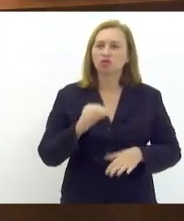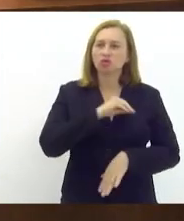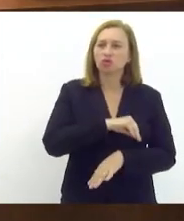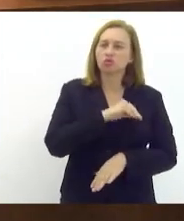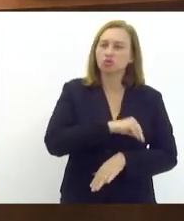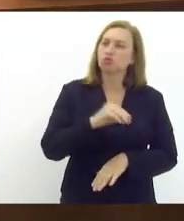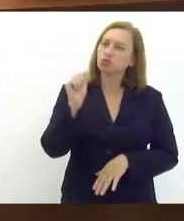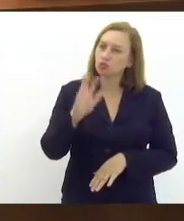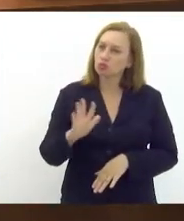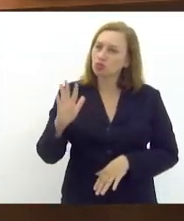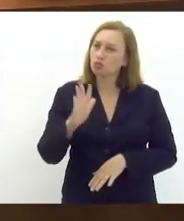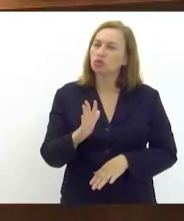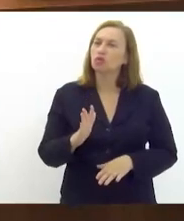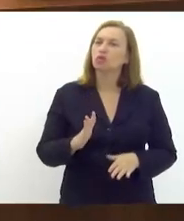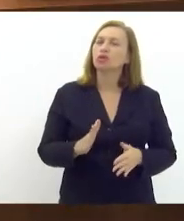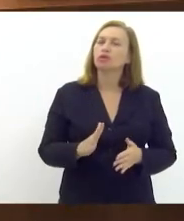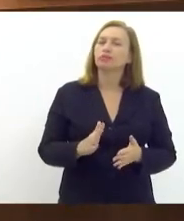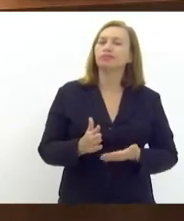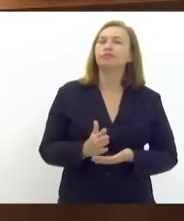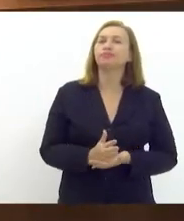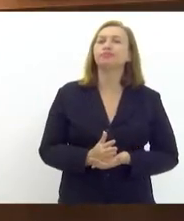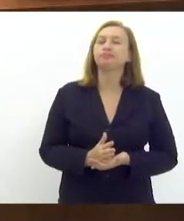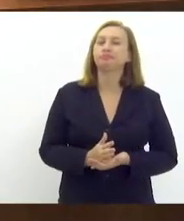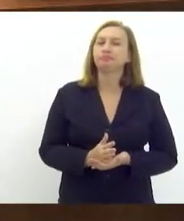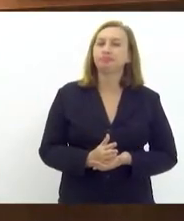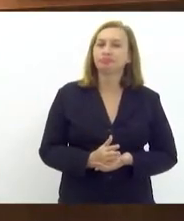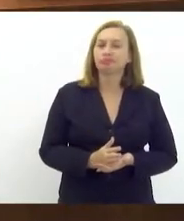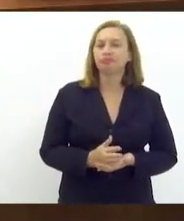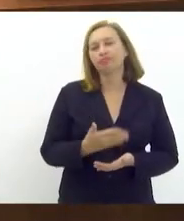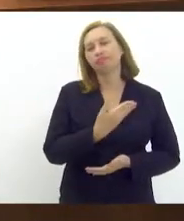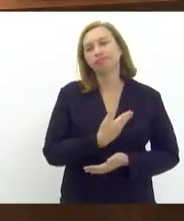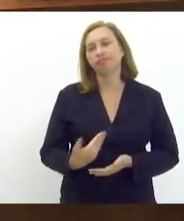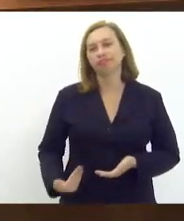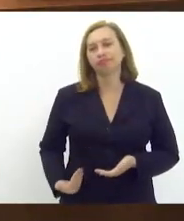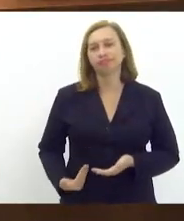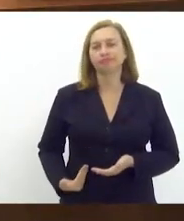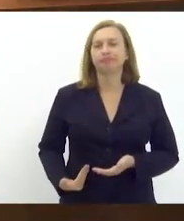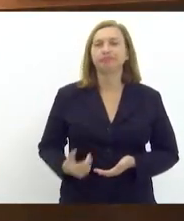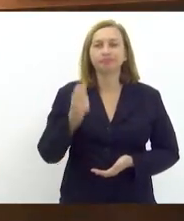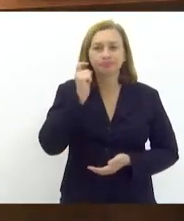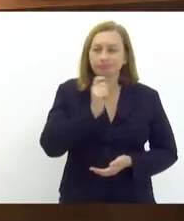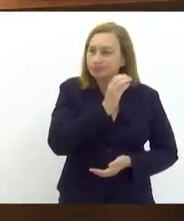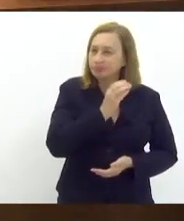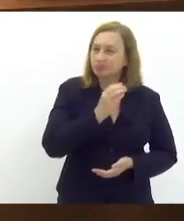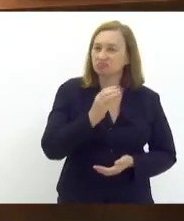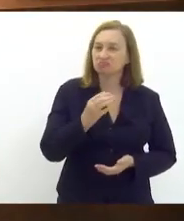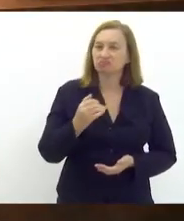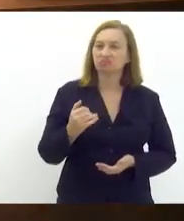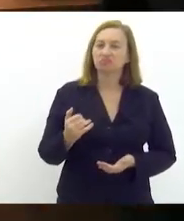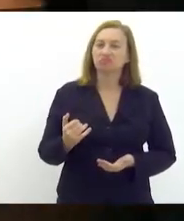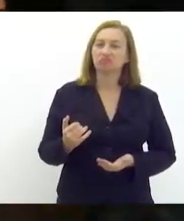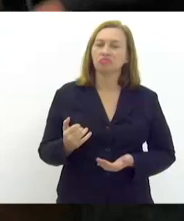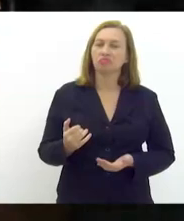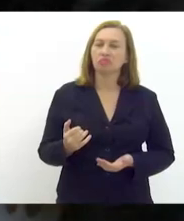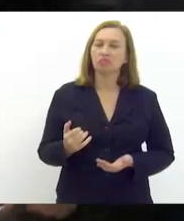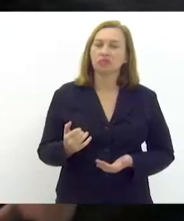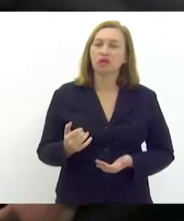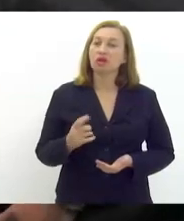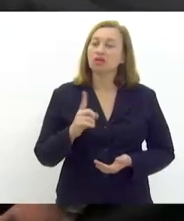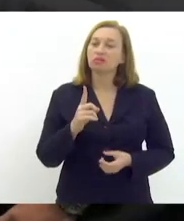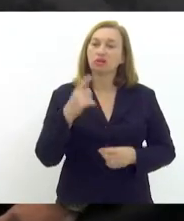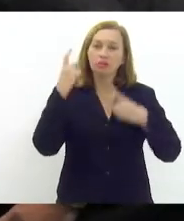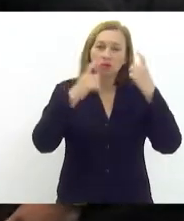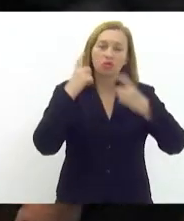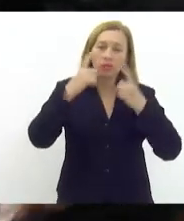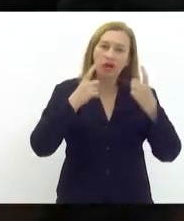aqui no Rio de Janeiro das categorias que tem piso nacional que o governador Cláudio Castro não se importa que a renda dos trabalhadores do